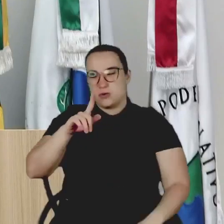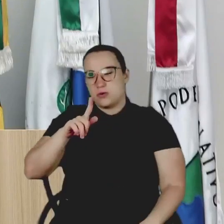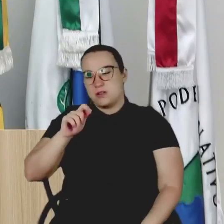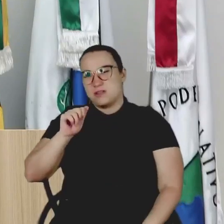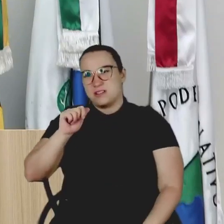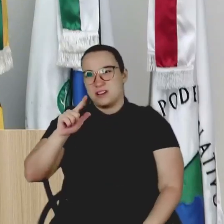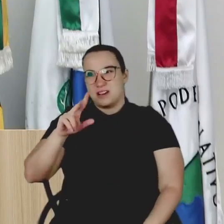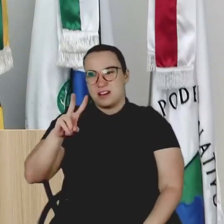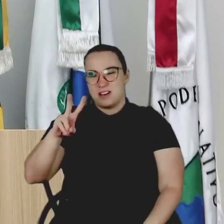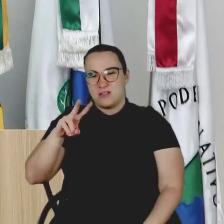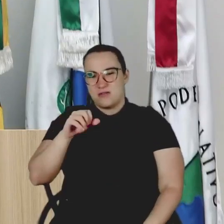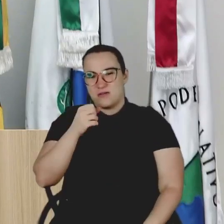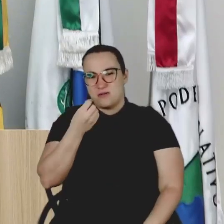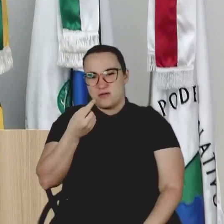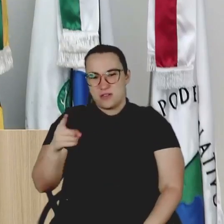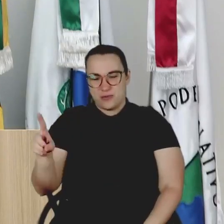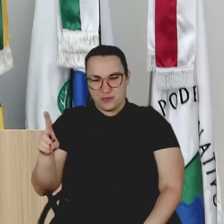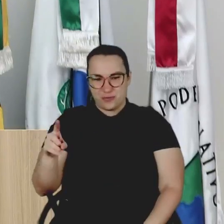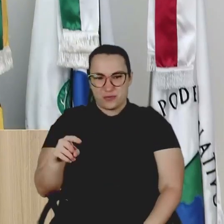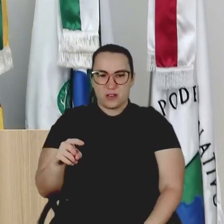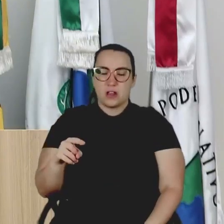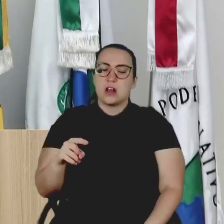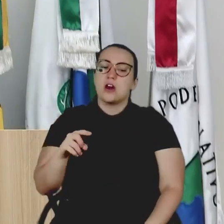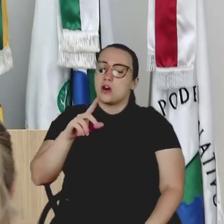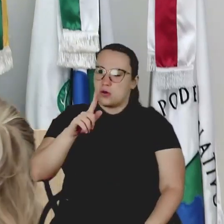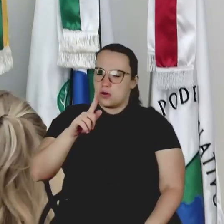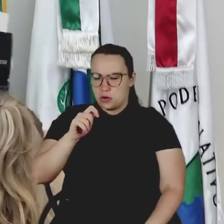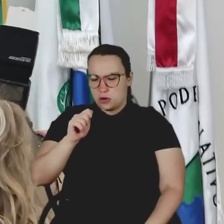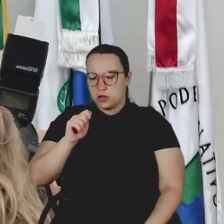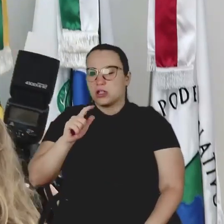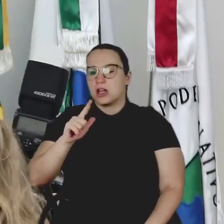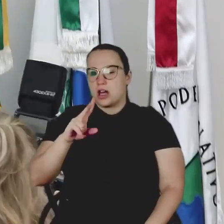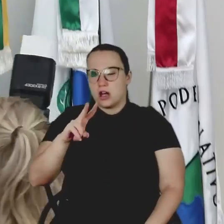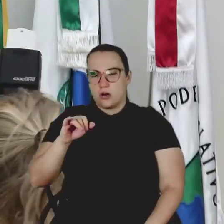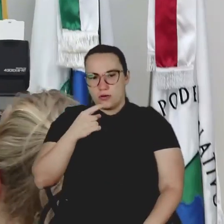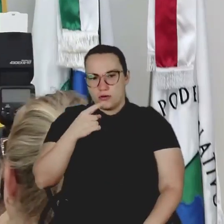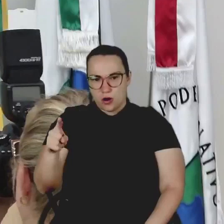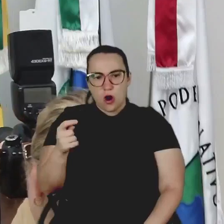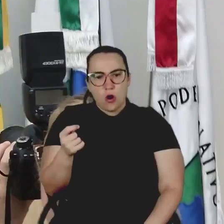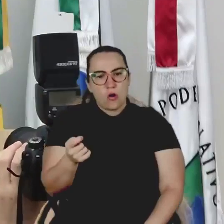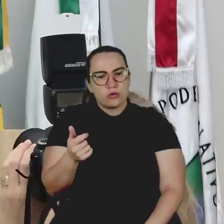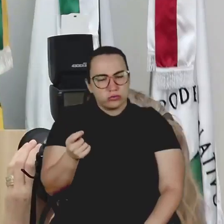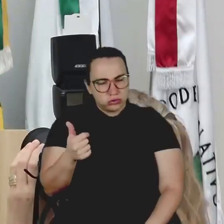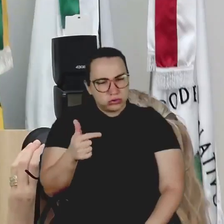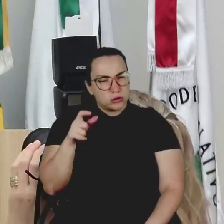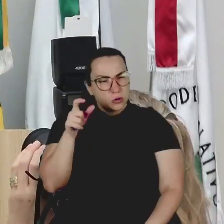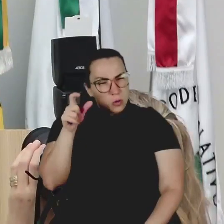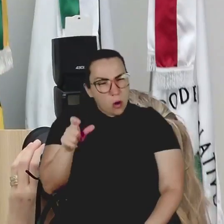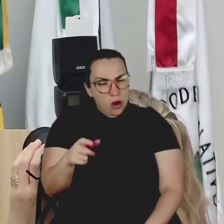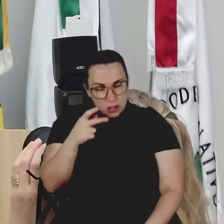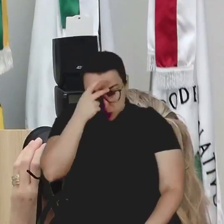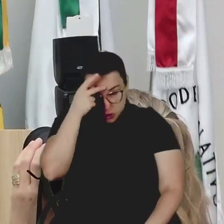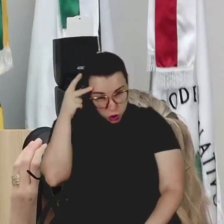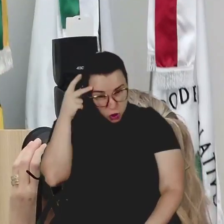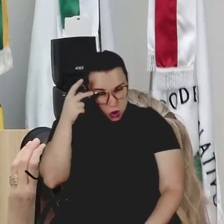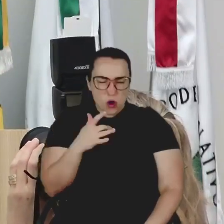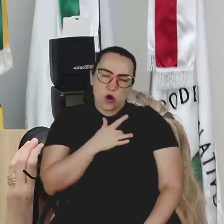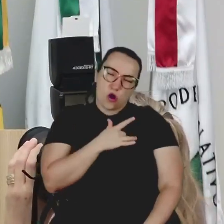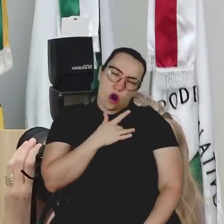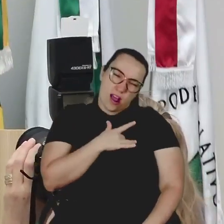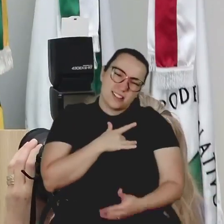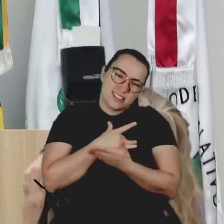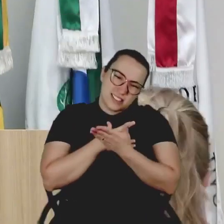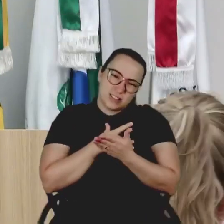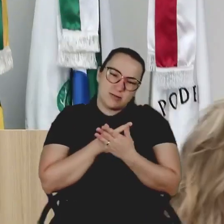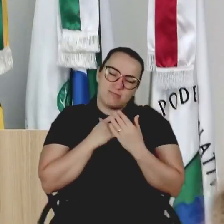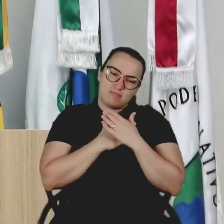O Galvão é uma das poucas pessoas no nosso município, foi, né, e continua sendo em nossos corações, que